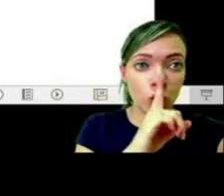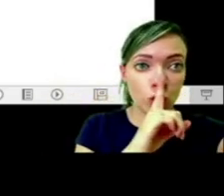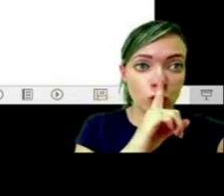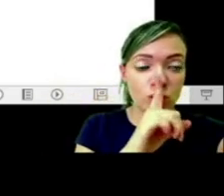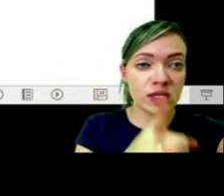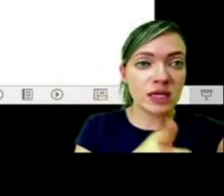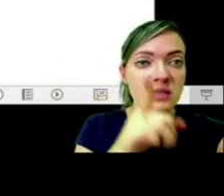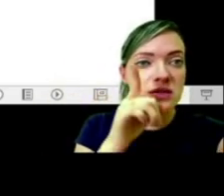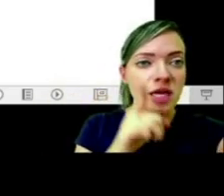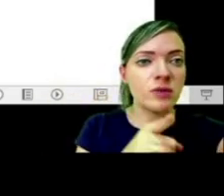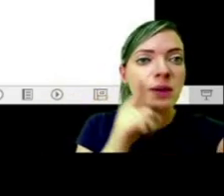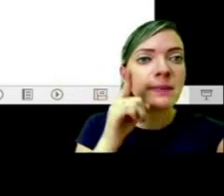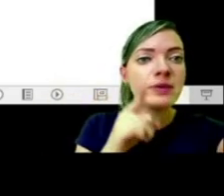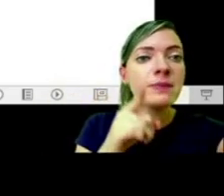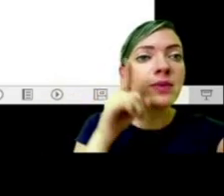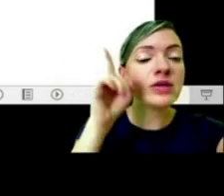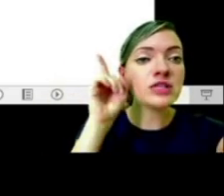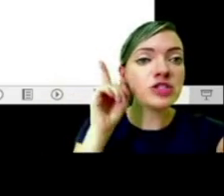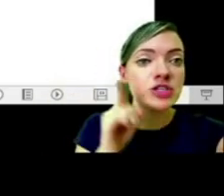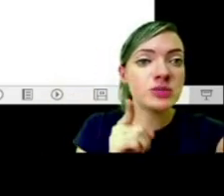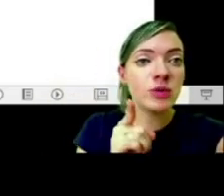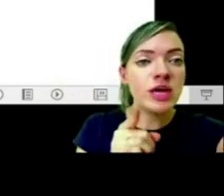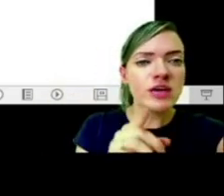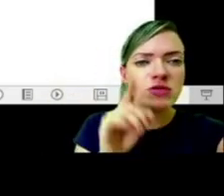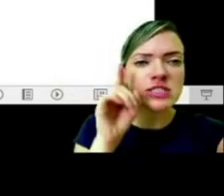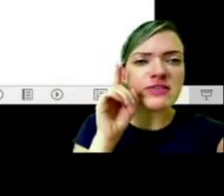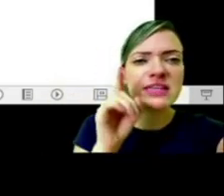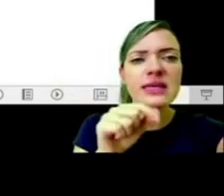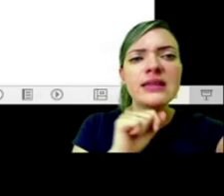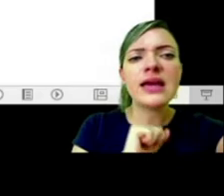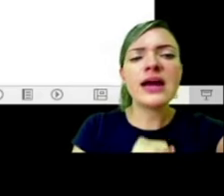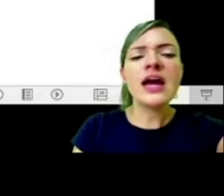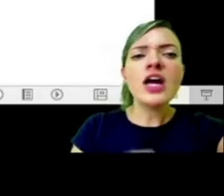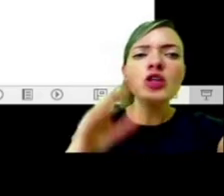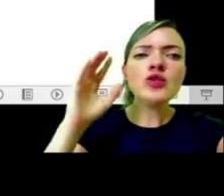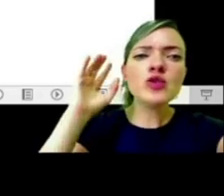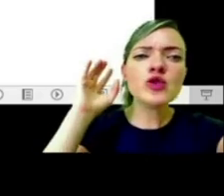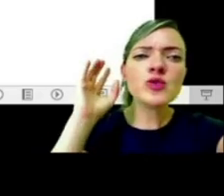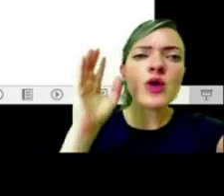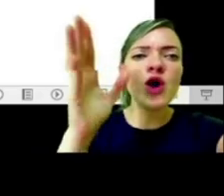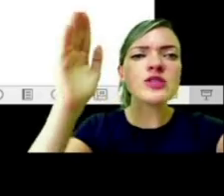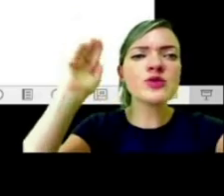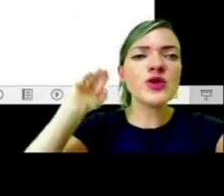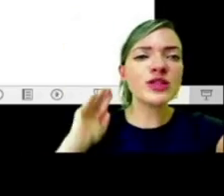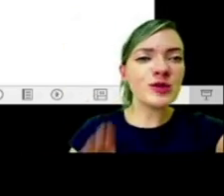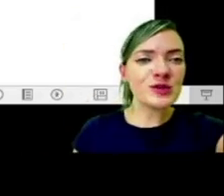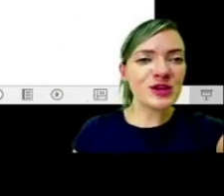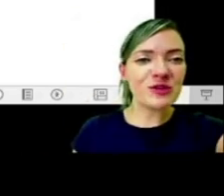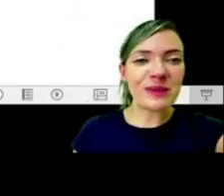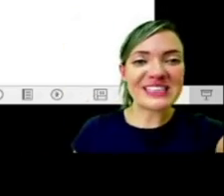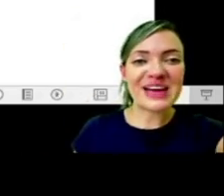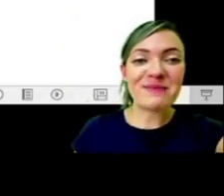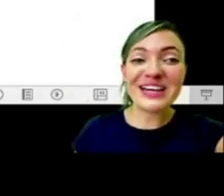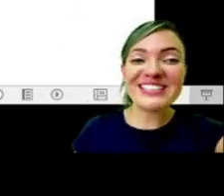elefante? Todos eles têm um papel importantíssimo e você vai entender nos próximos